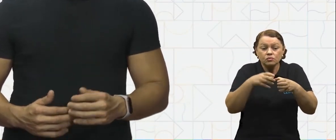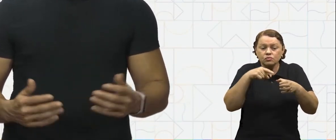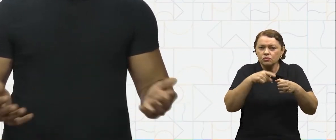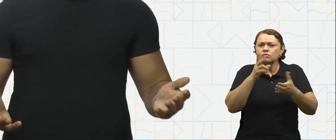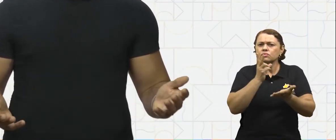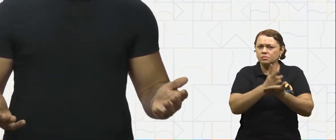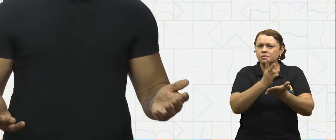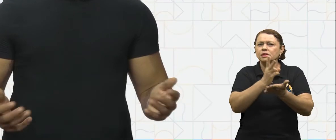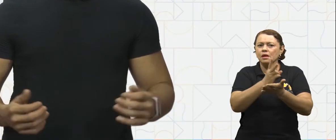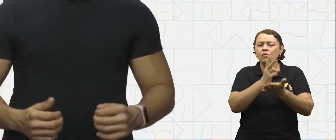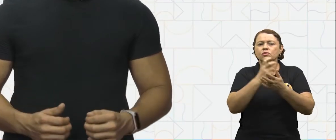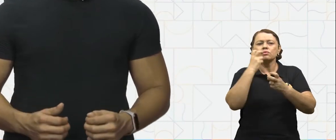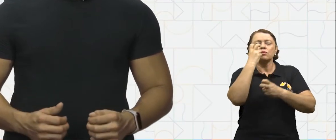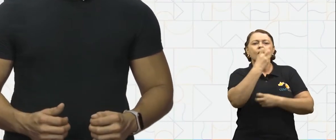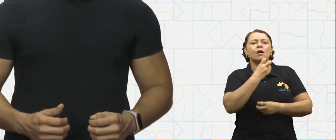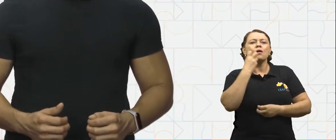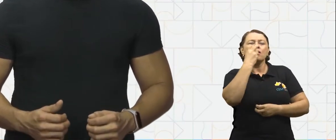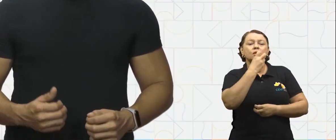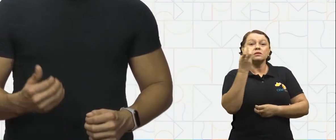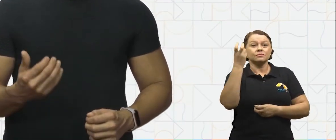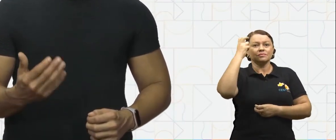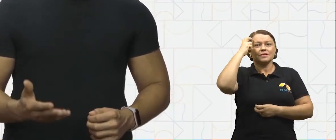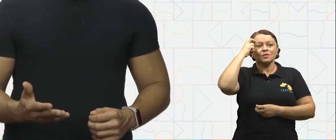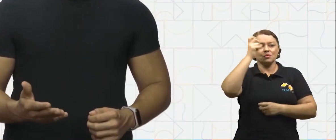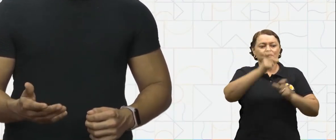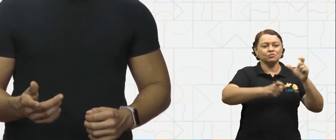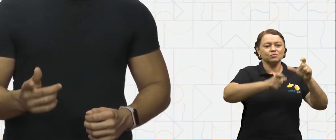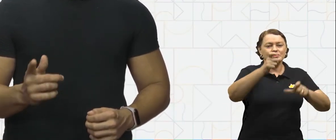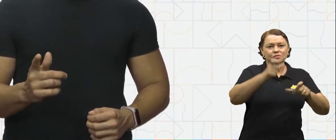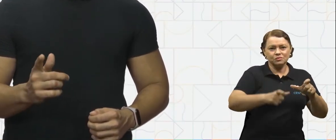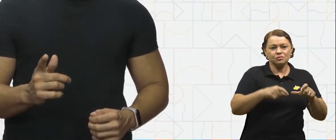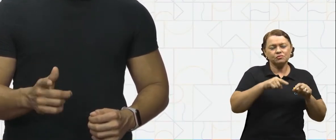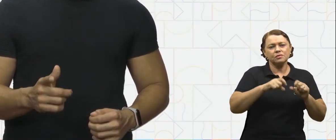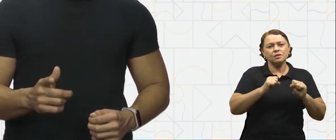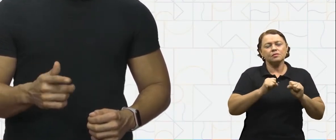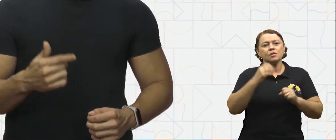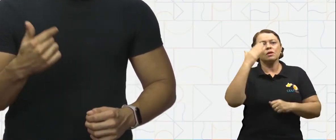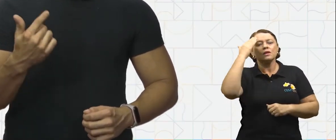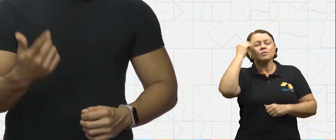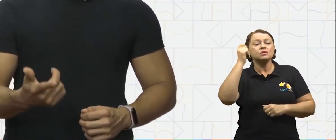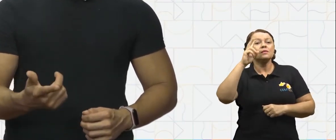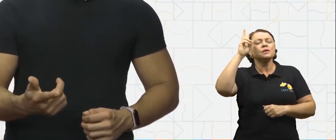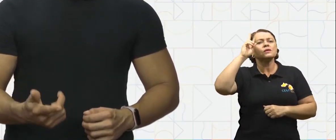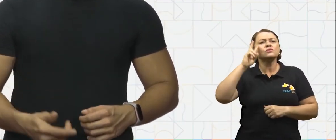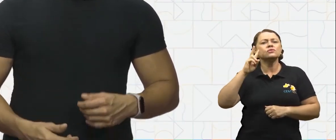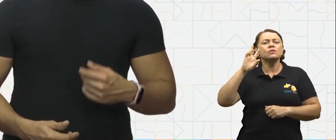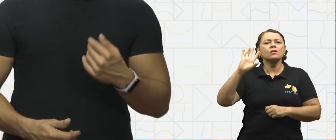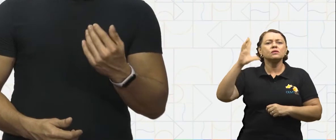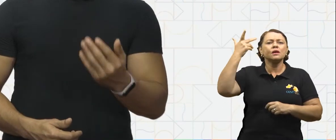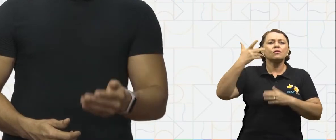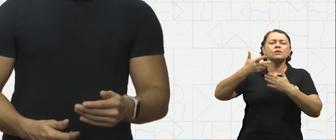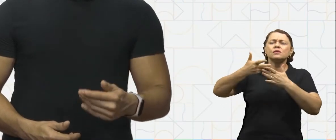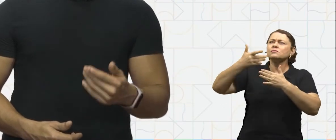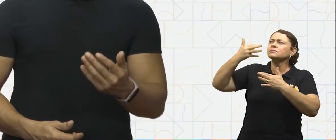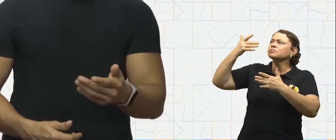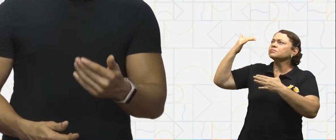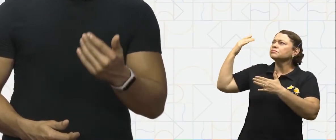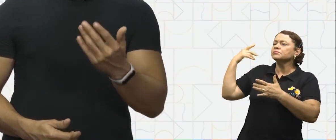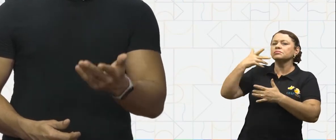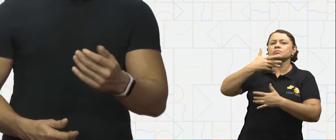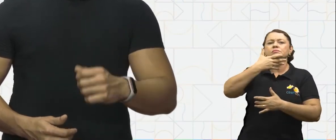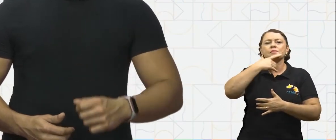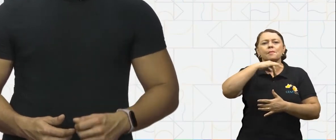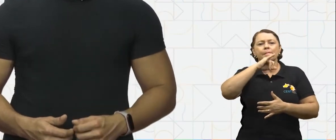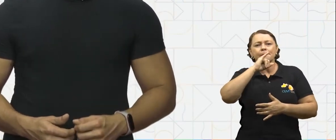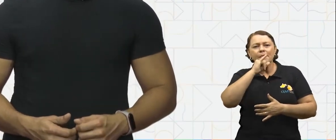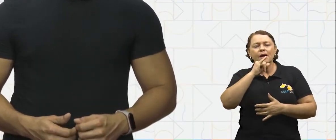forma de preservar a cultura de seu povo. E por meio dela, podemos saber de histórias que aconteceram com nossos pais, avós